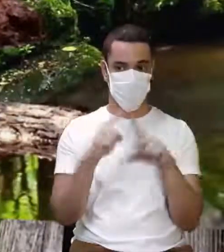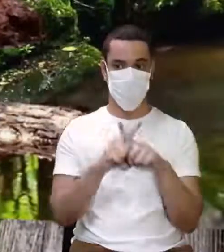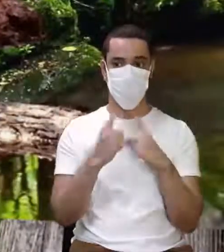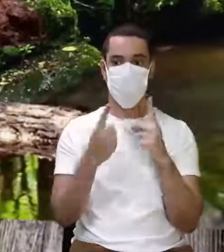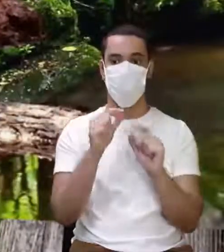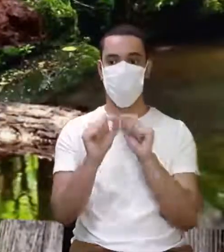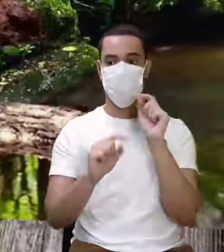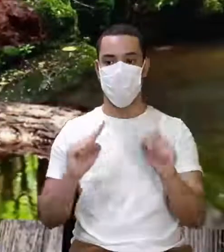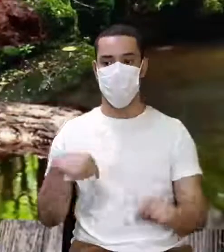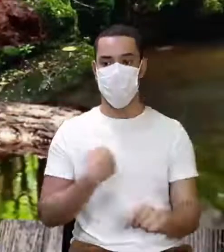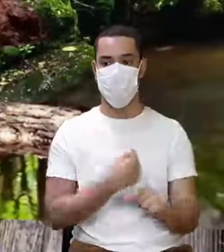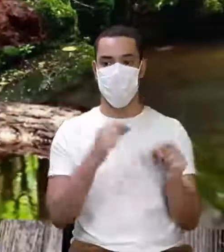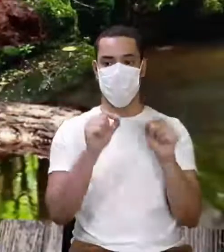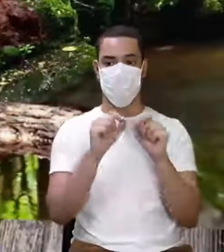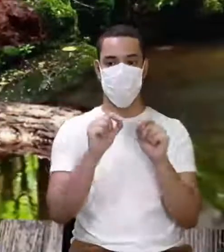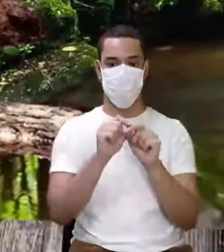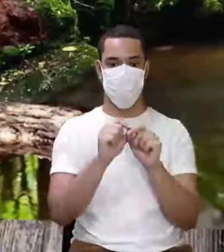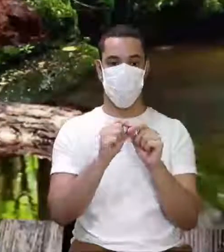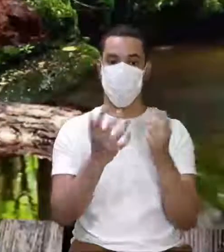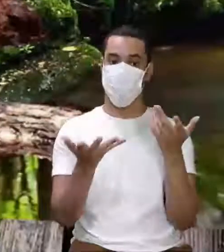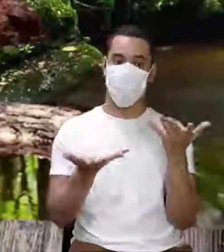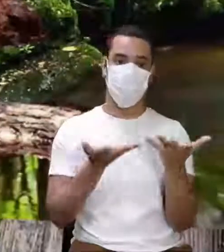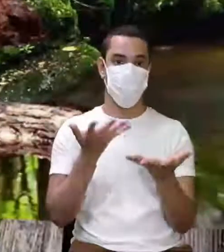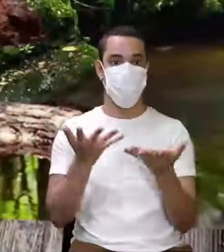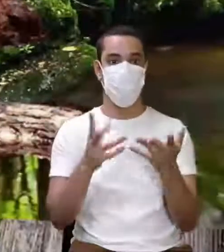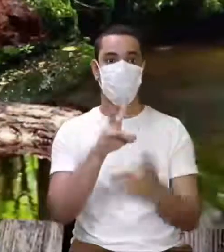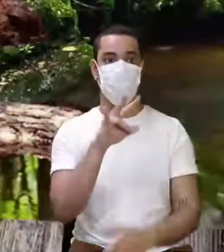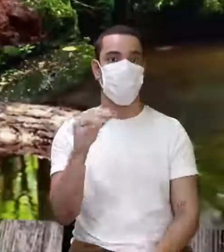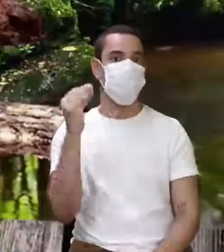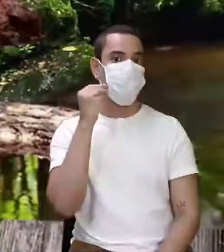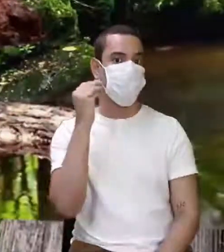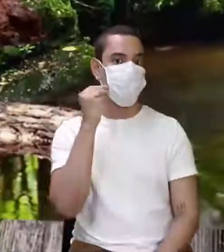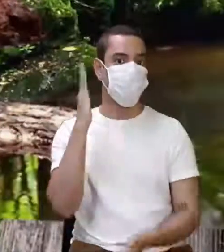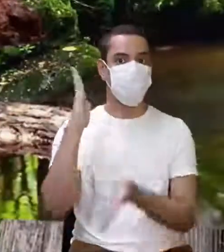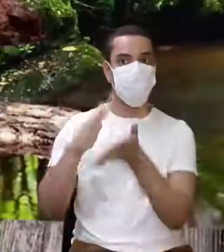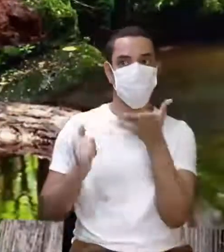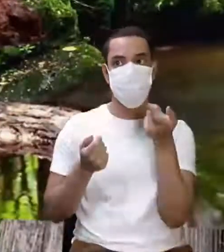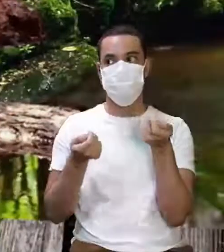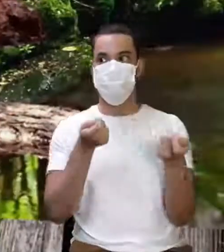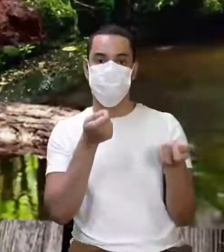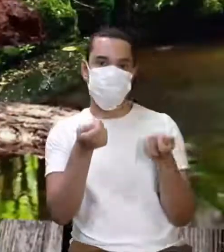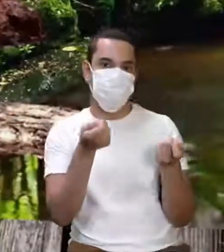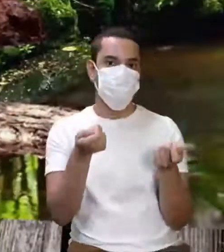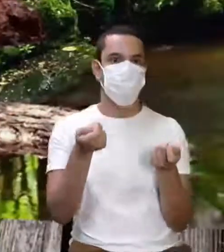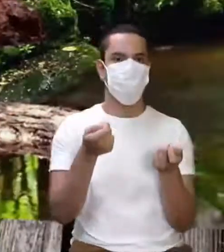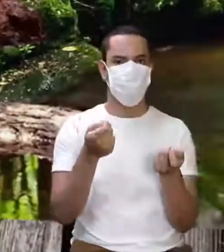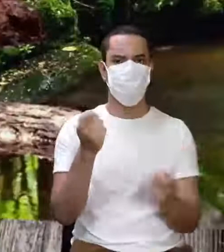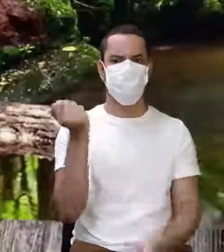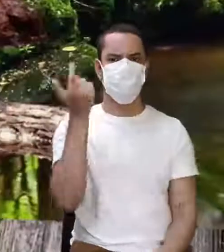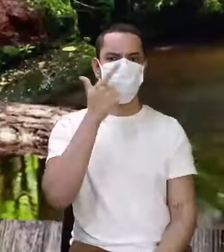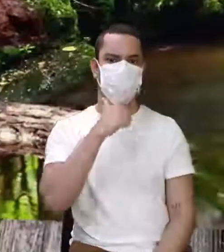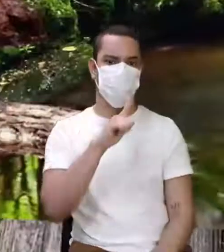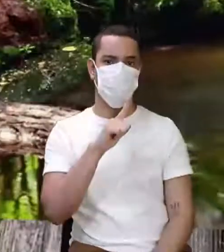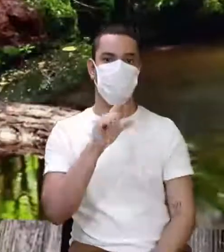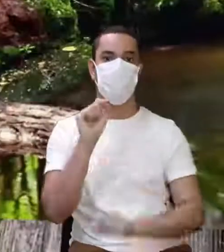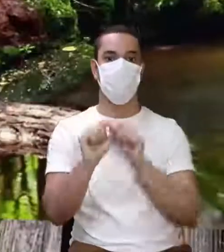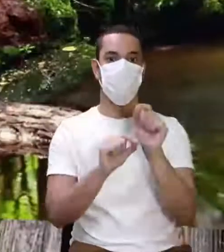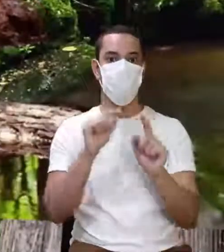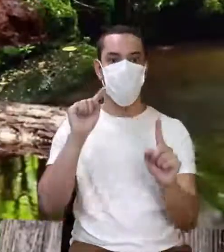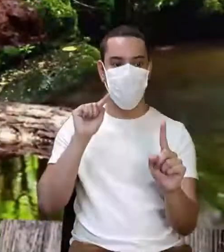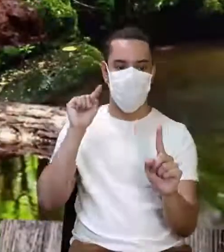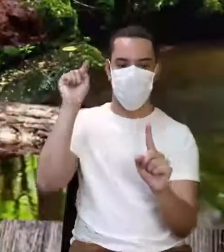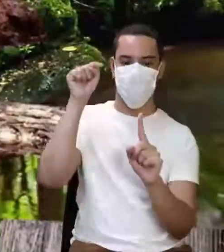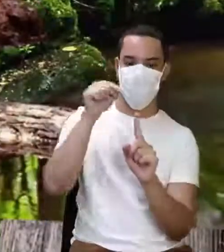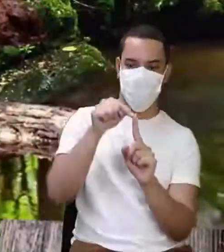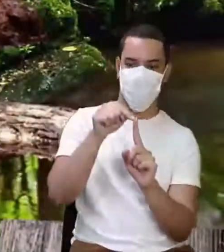aí o que a gente faz? A gente vai driblando todas essas situações e aí a gente consegue chegar no nosso